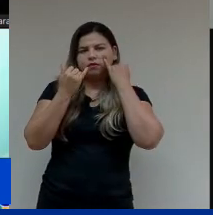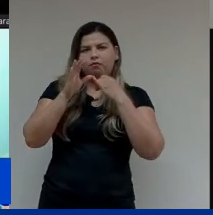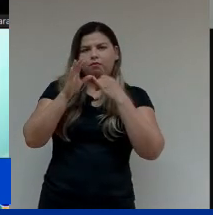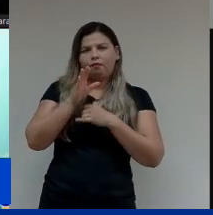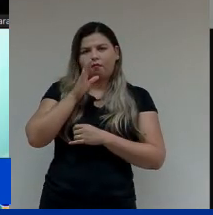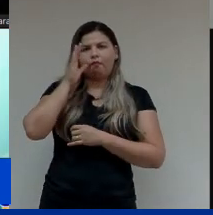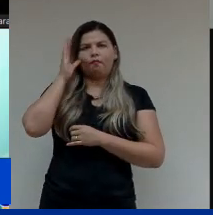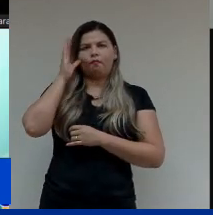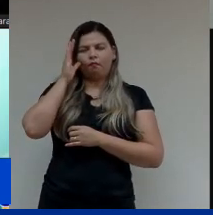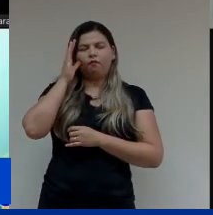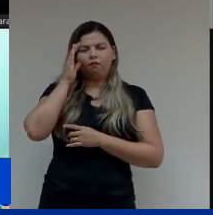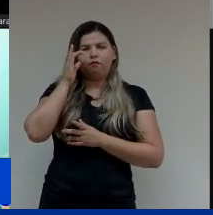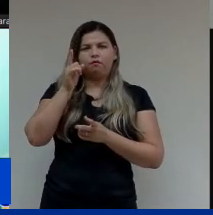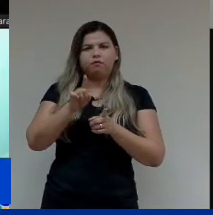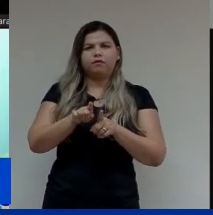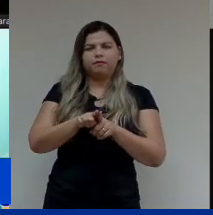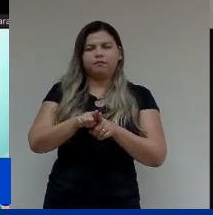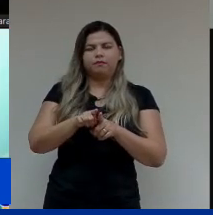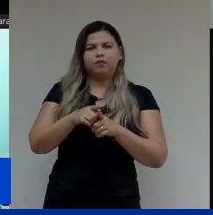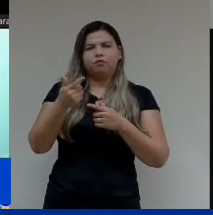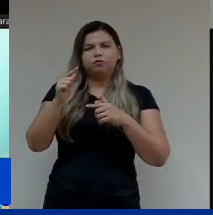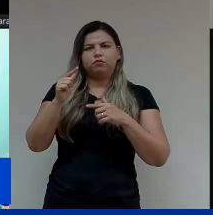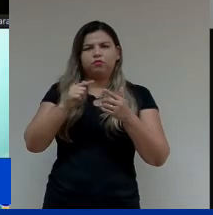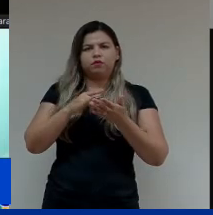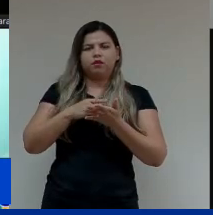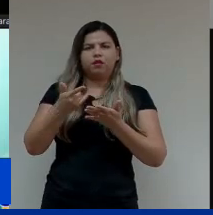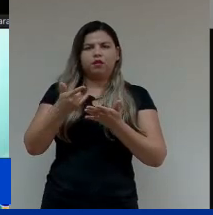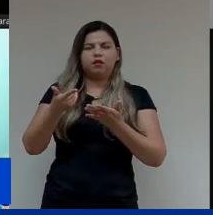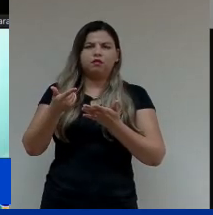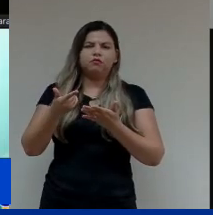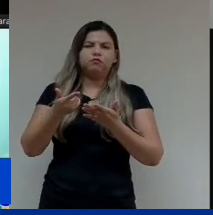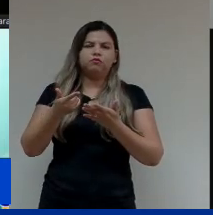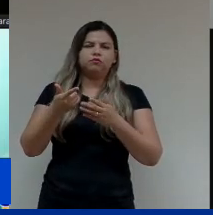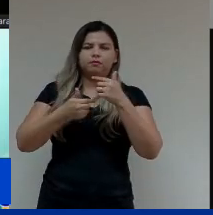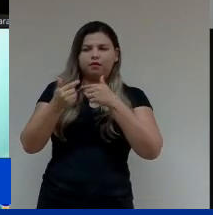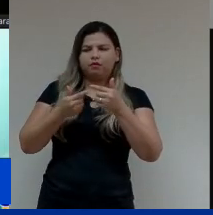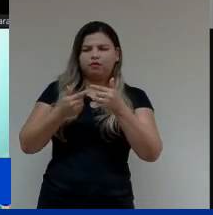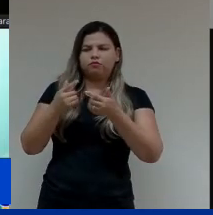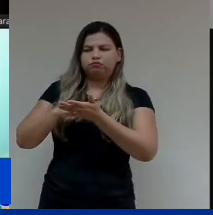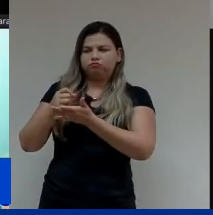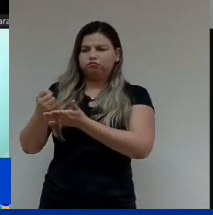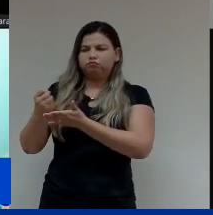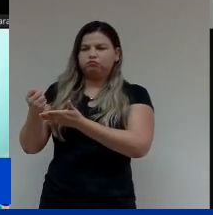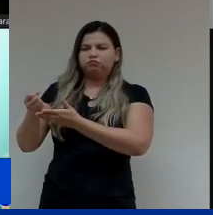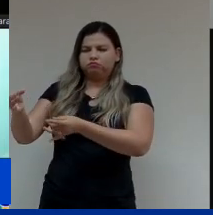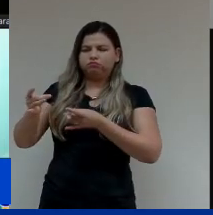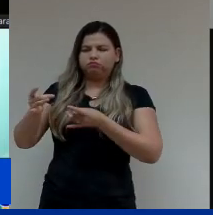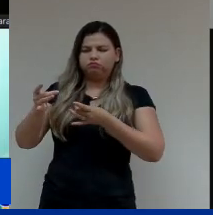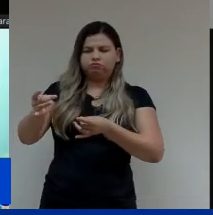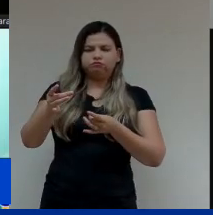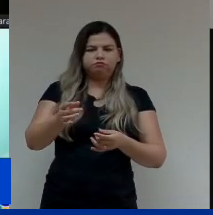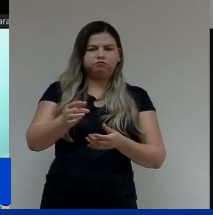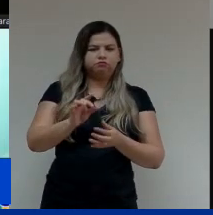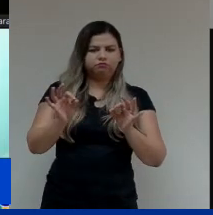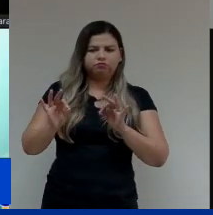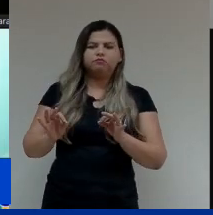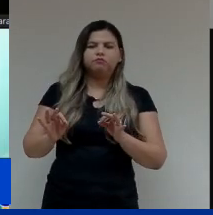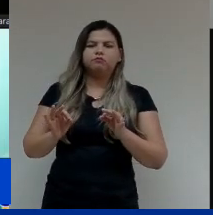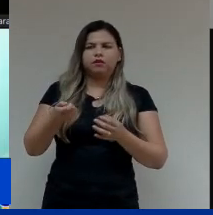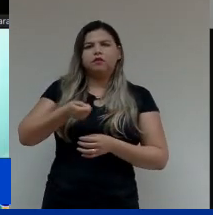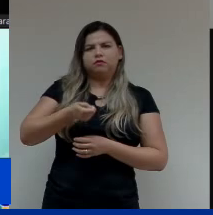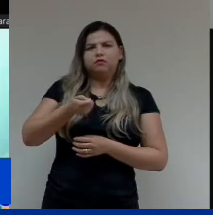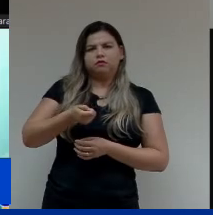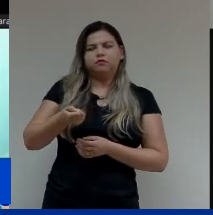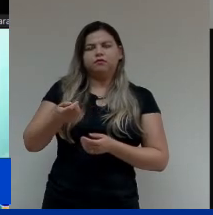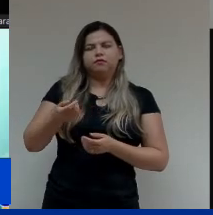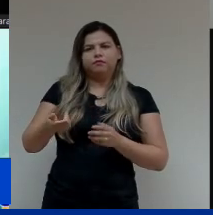ou ausência de correspondência entre os serviços contratados e executados. Fecha aspas. Isso aqui é um julgado